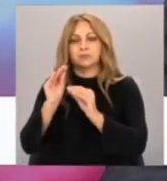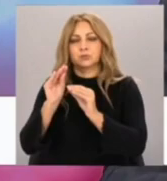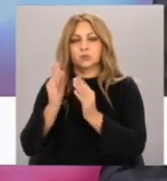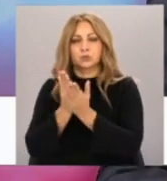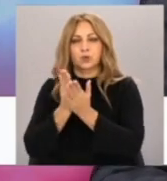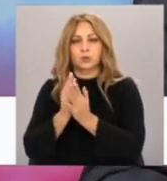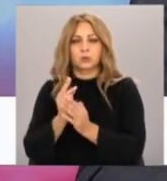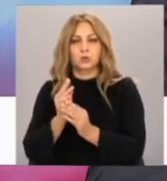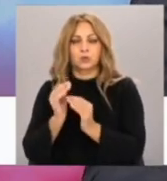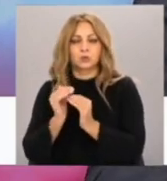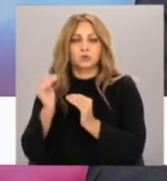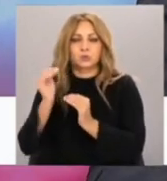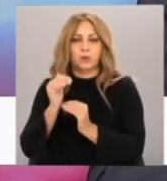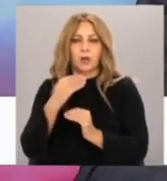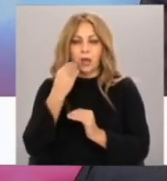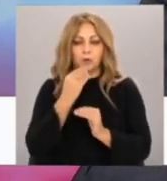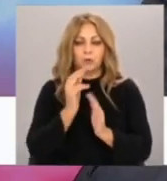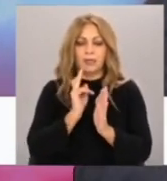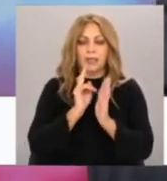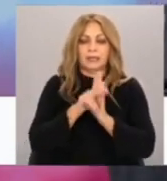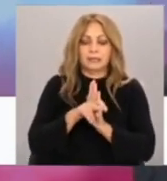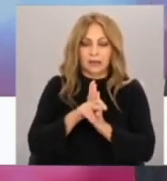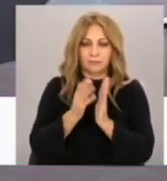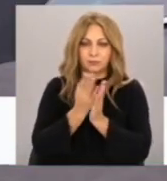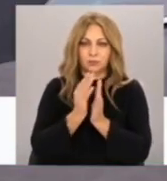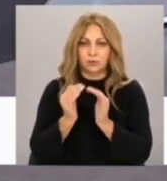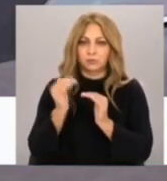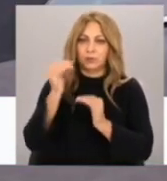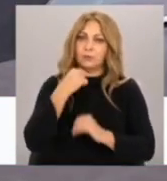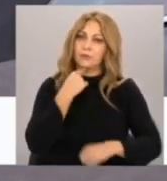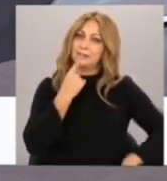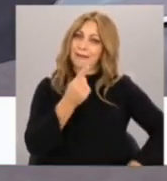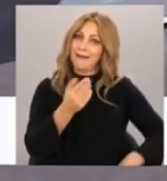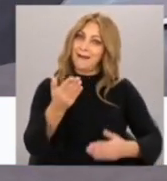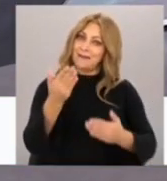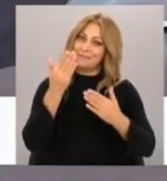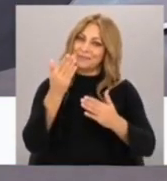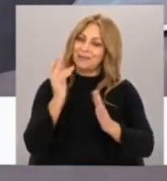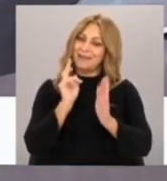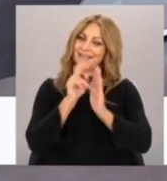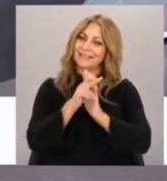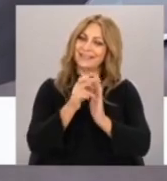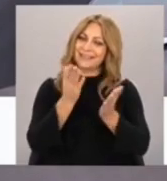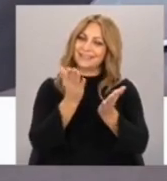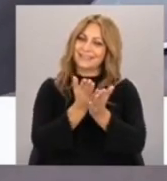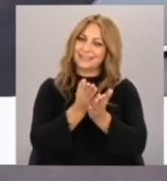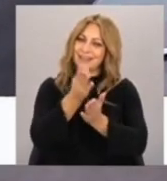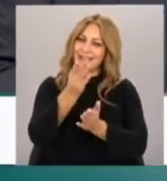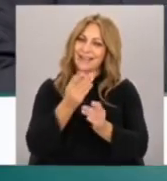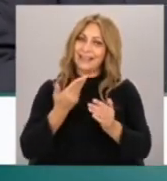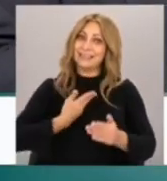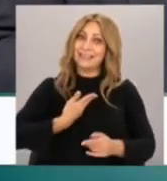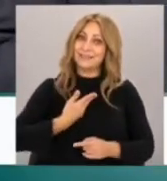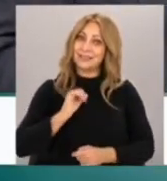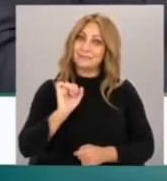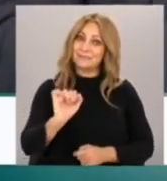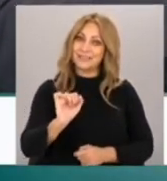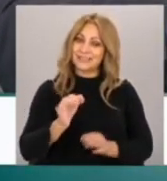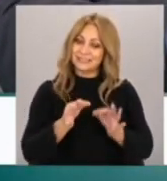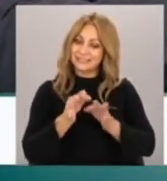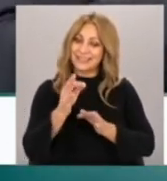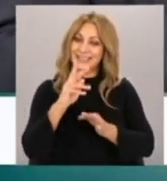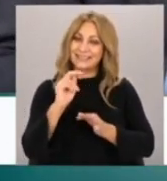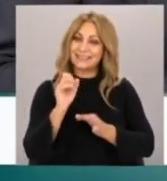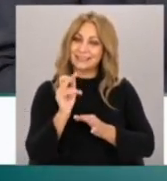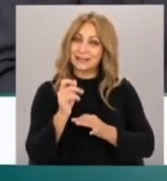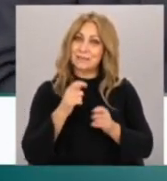o estudante acabava de entrar no ensino superior e nós dizíamos coletivamente Parabéns entraste na universidade ou no politécnico de tomar aqui uma dívida para os seus próximos